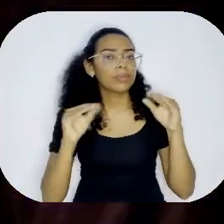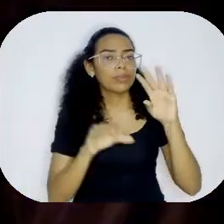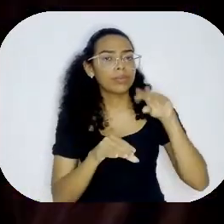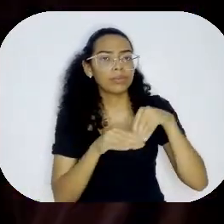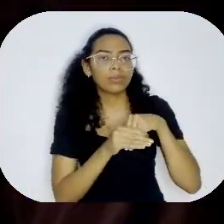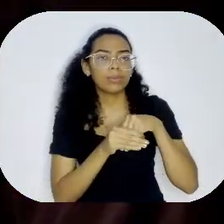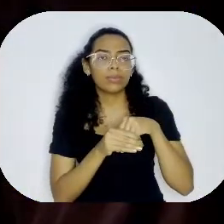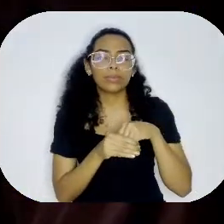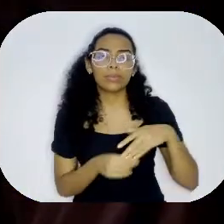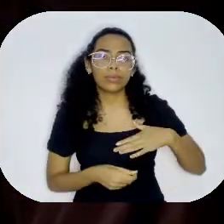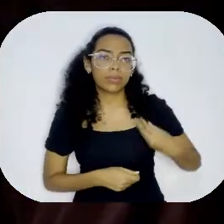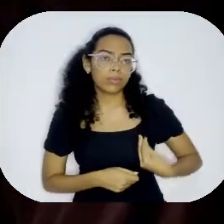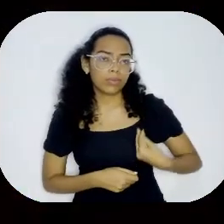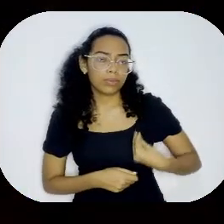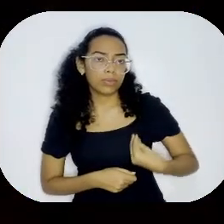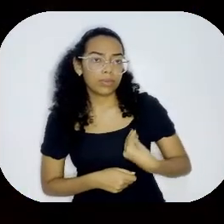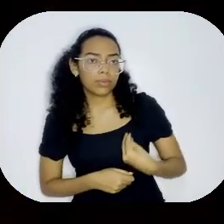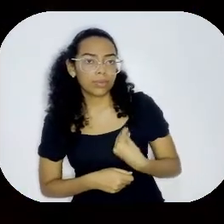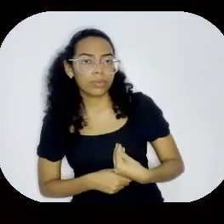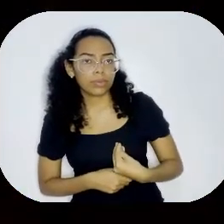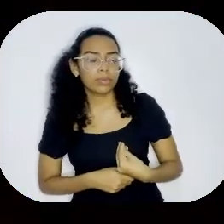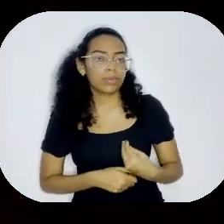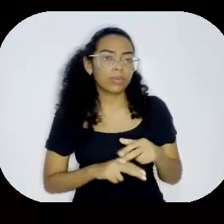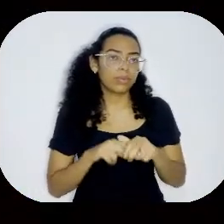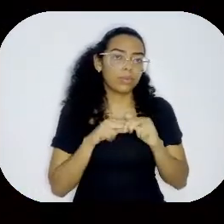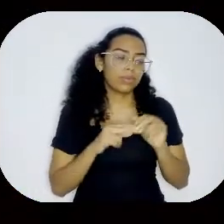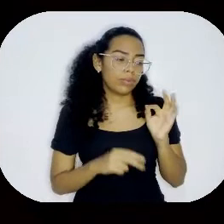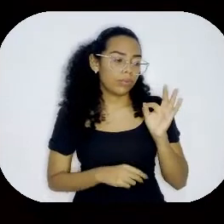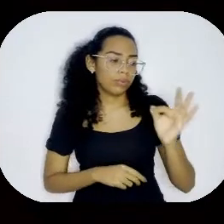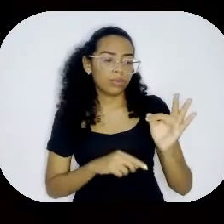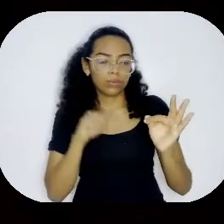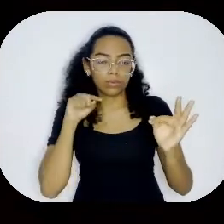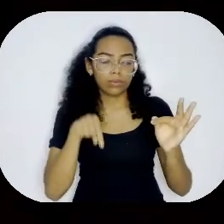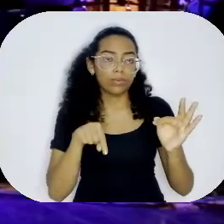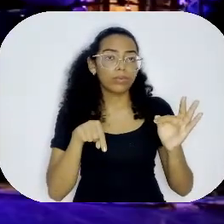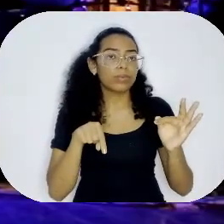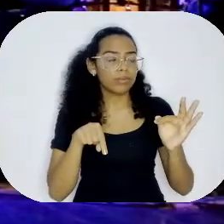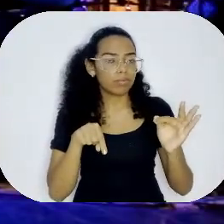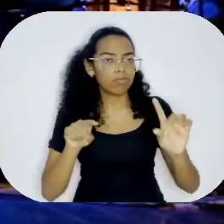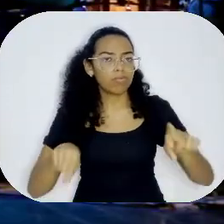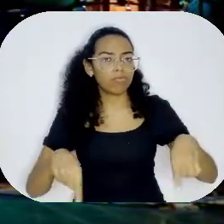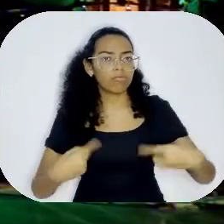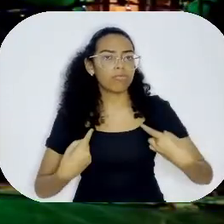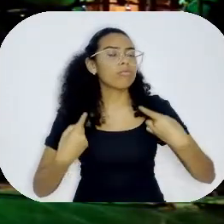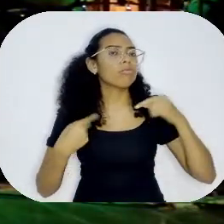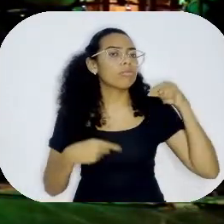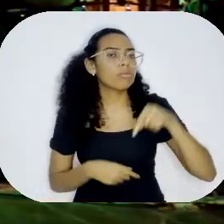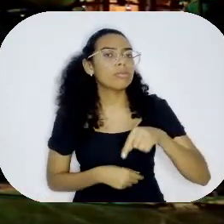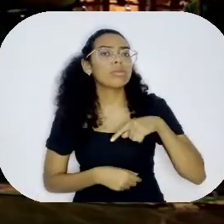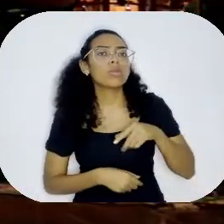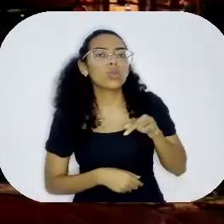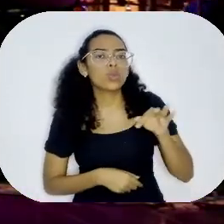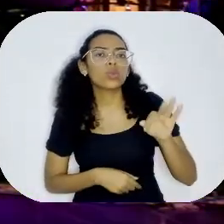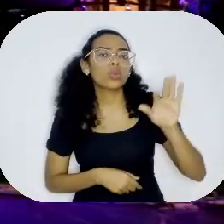Uma ponte pra respirar, um farol dentro de mim, e o futuro ainda é